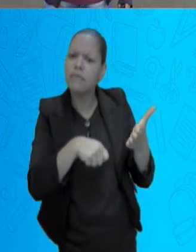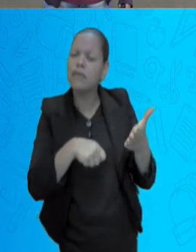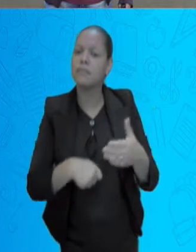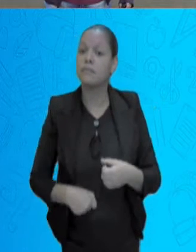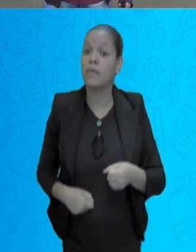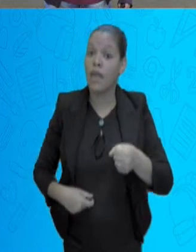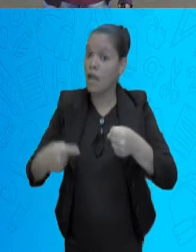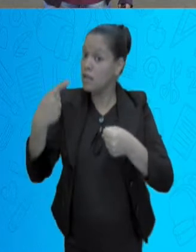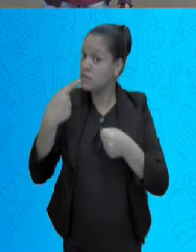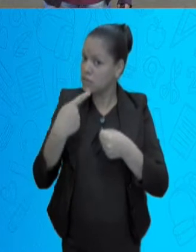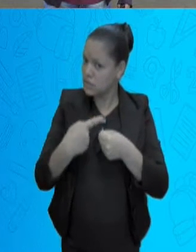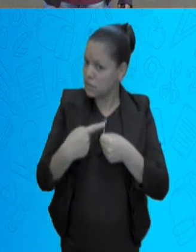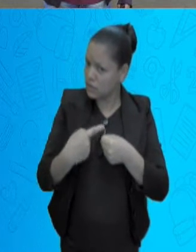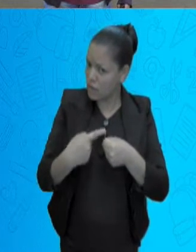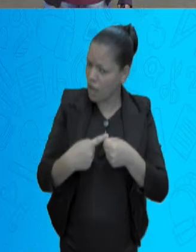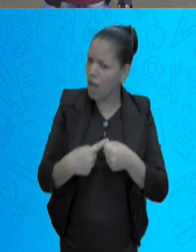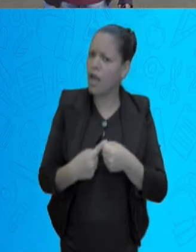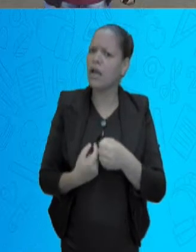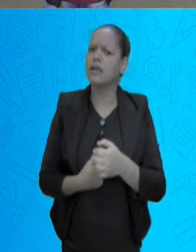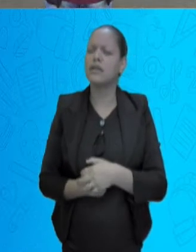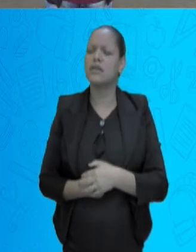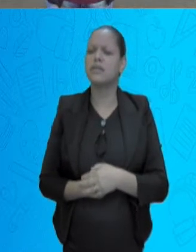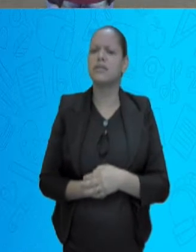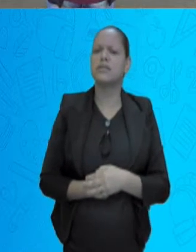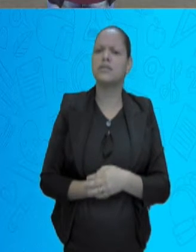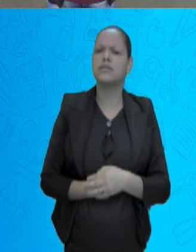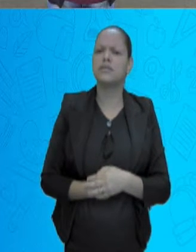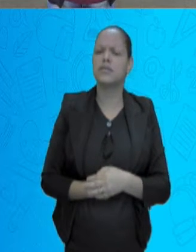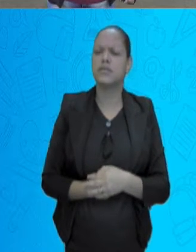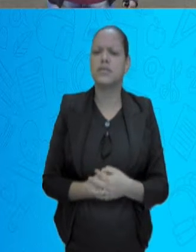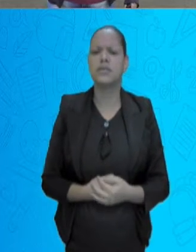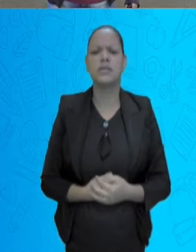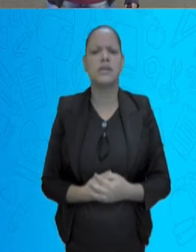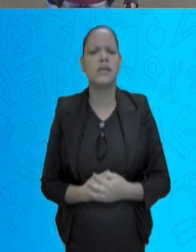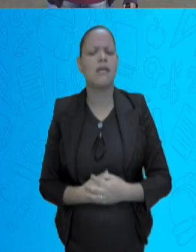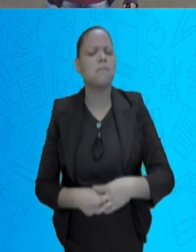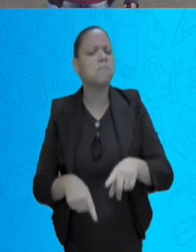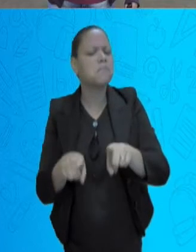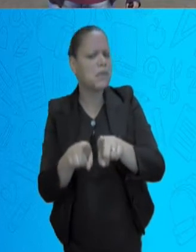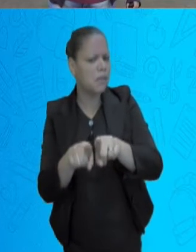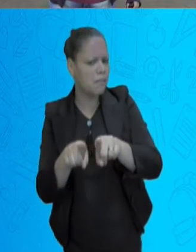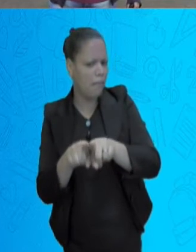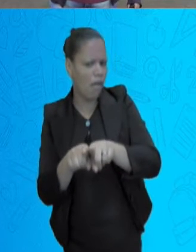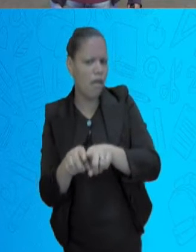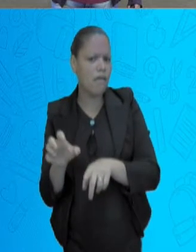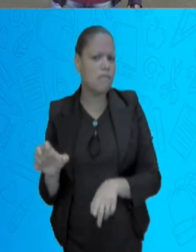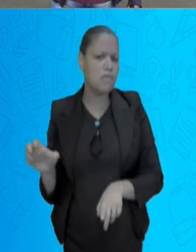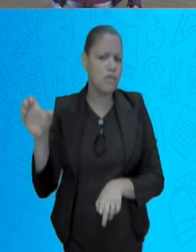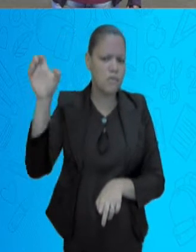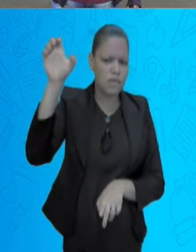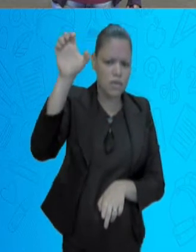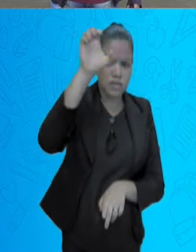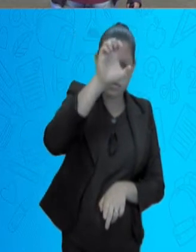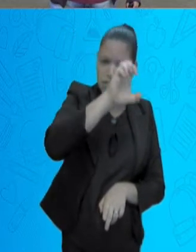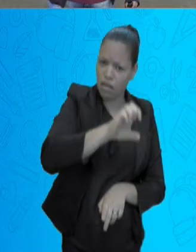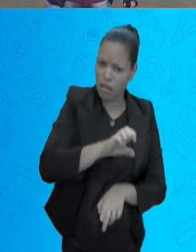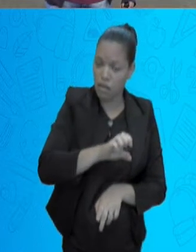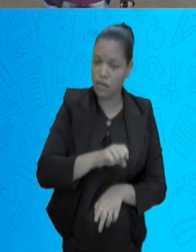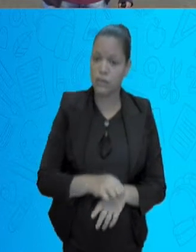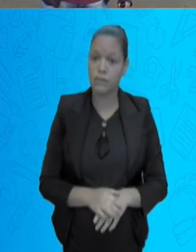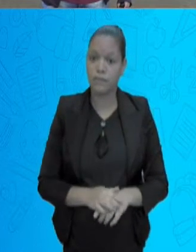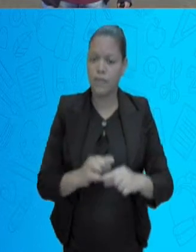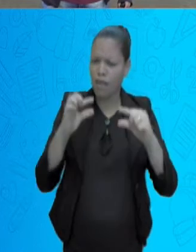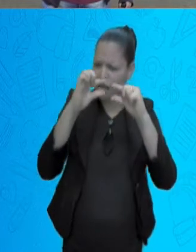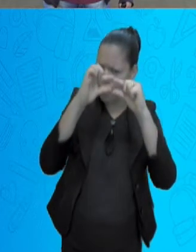moro é Governador Valadares. Uma frase completa. E eu vou transformar a